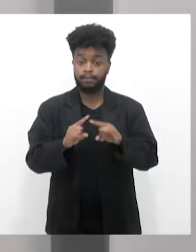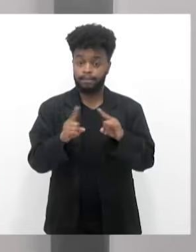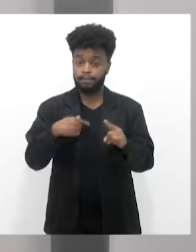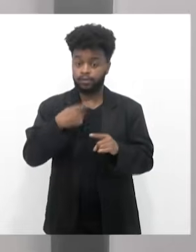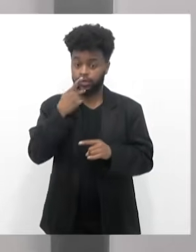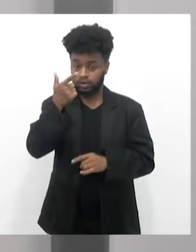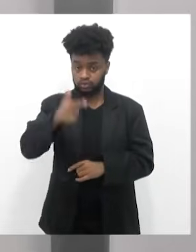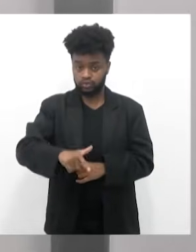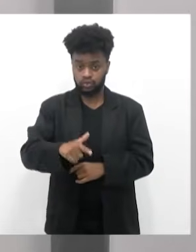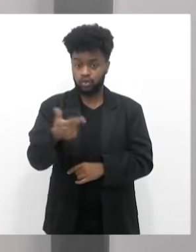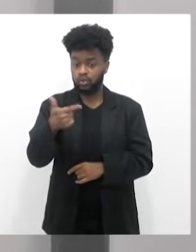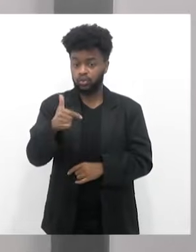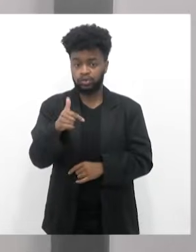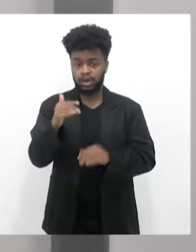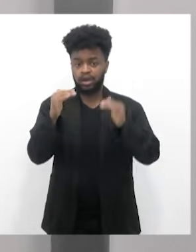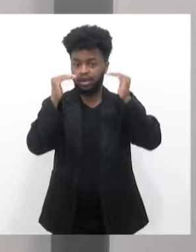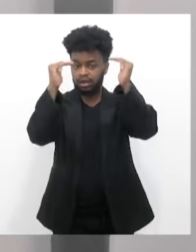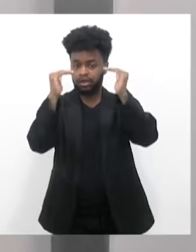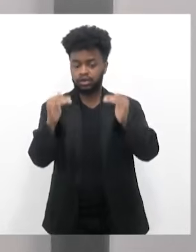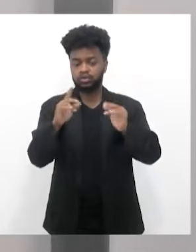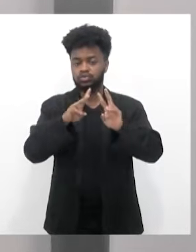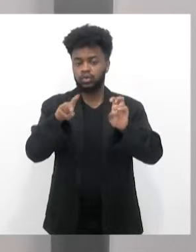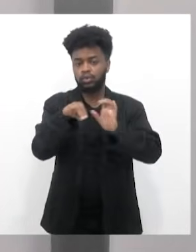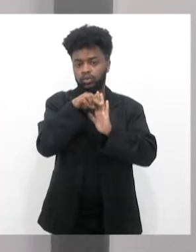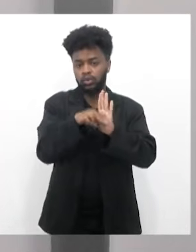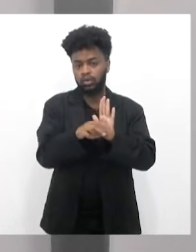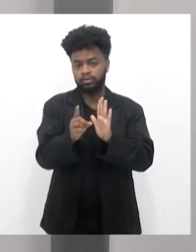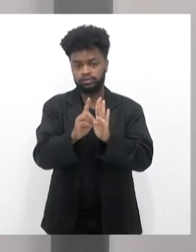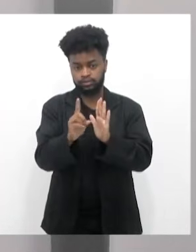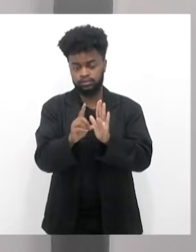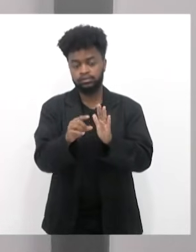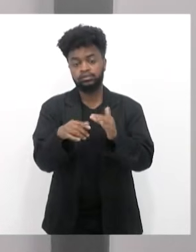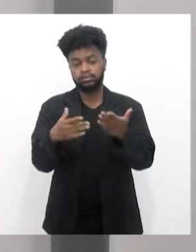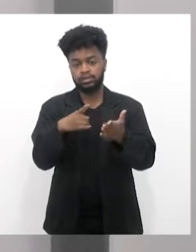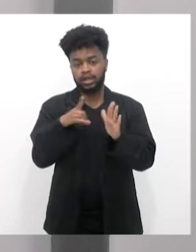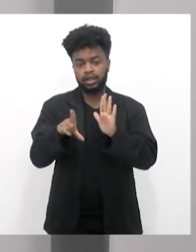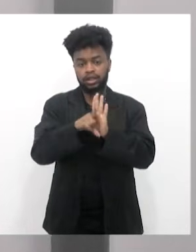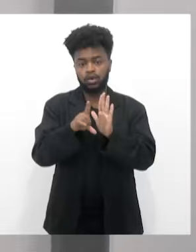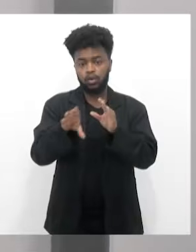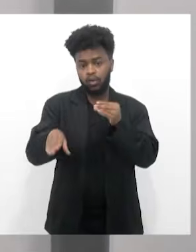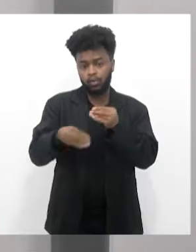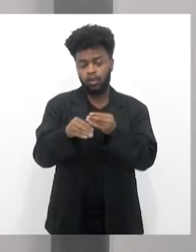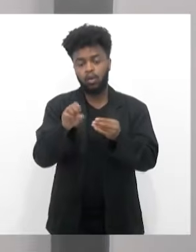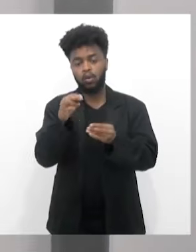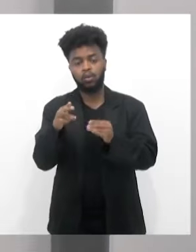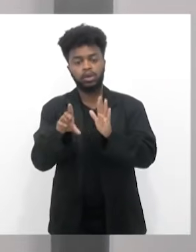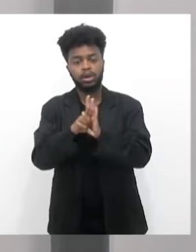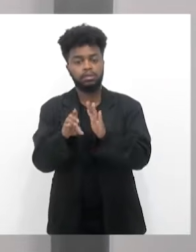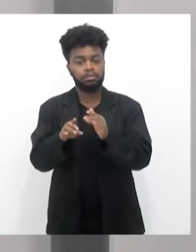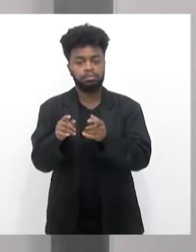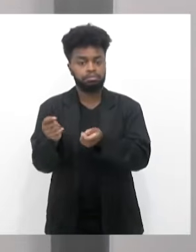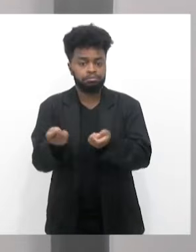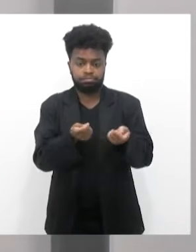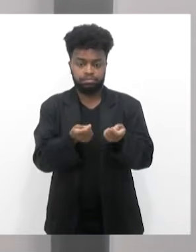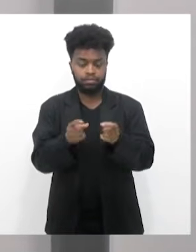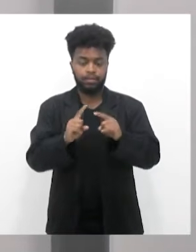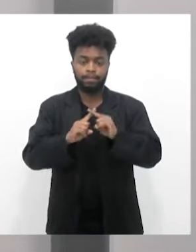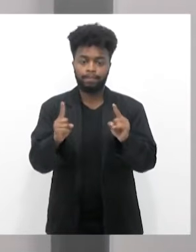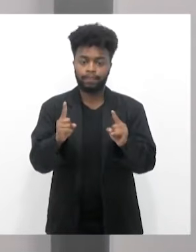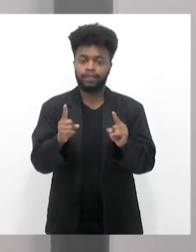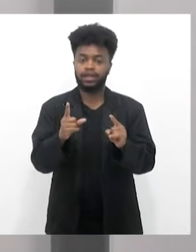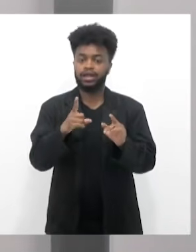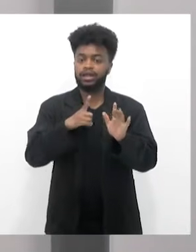primeiro lugar, não há hierarquia das normas, conforme a pirâmide de Kelsen, entre lei complementar e lei ordinária. E nunca uma